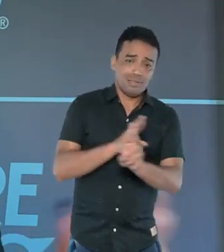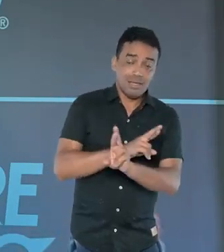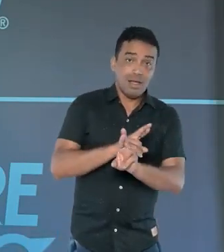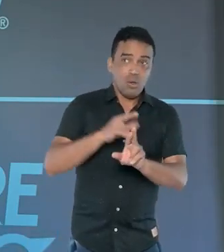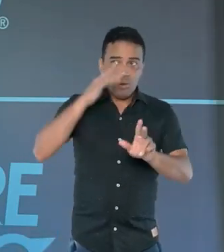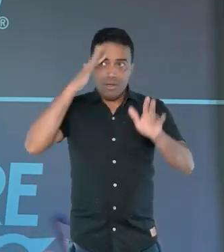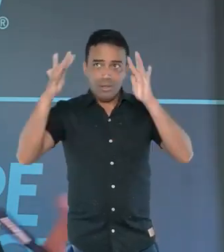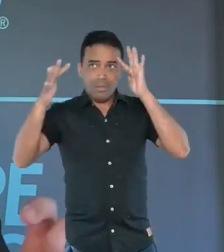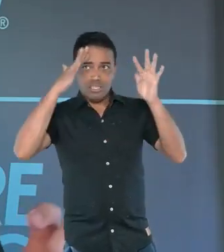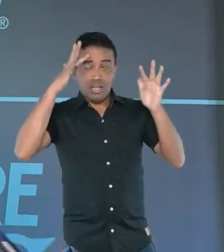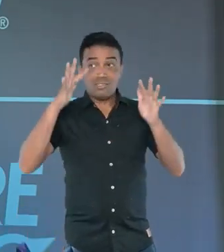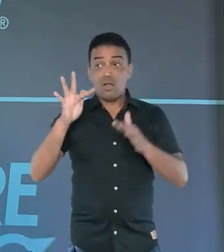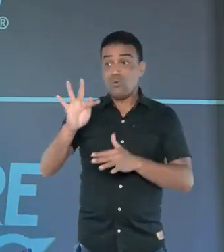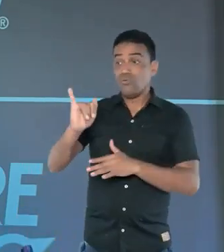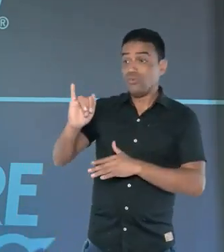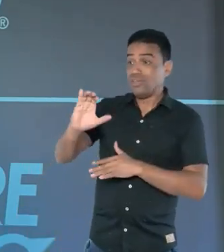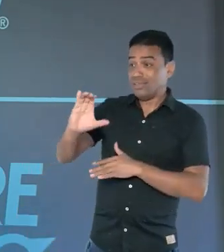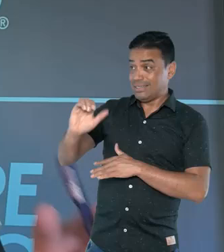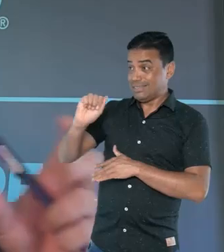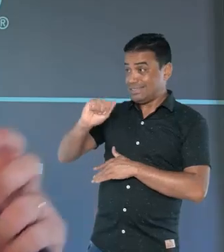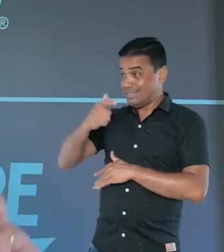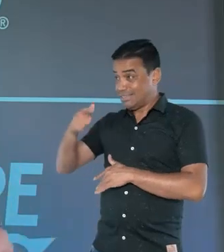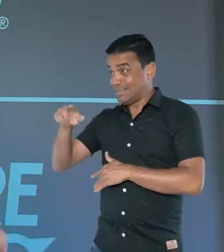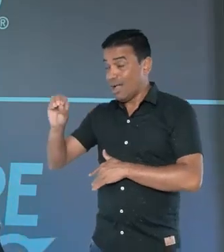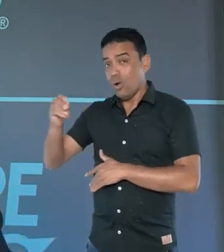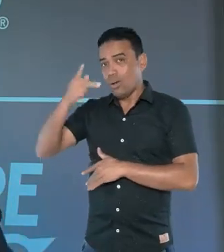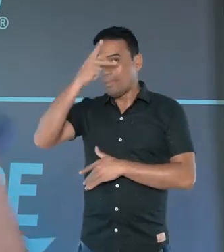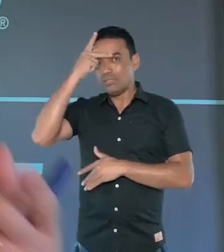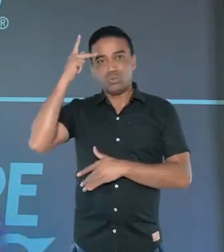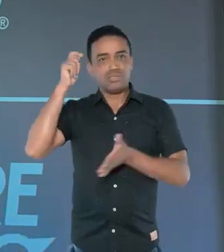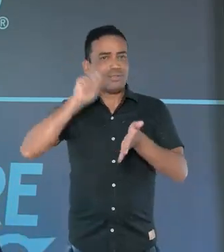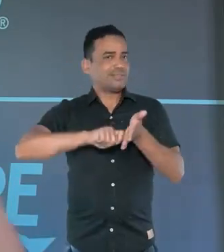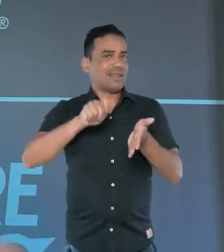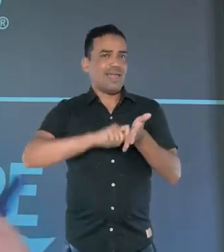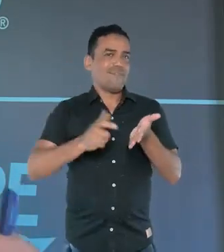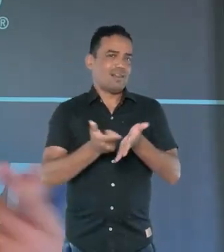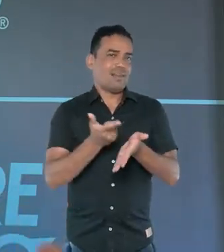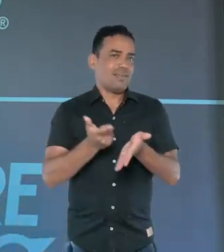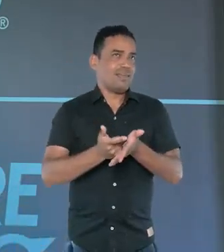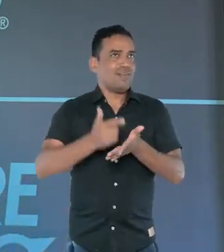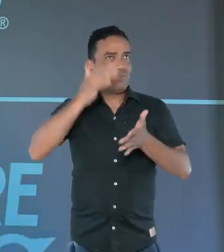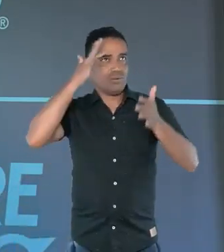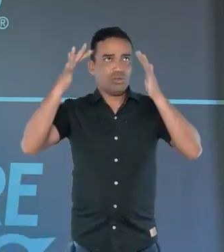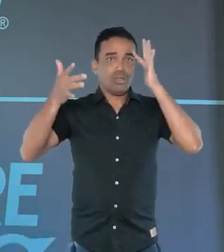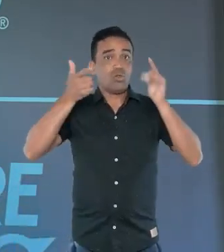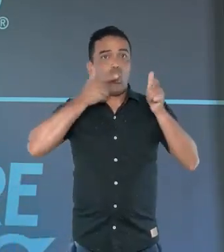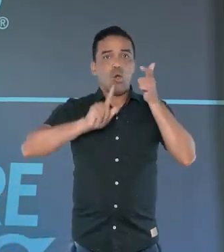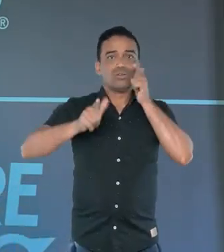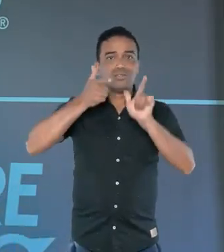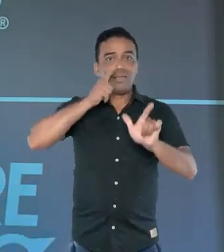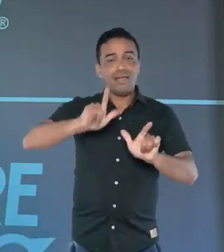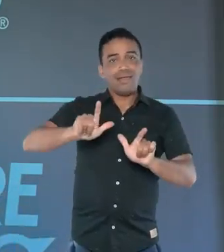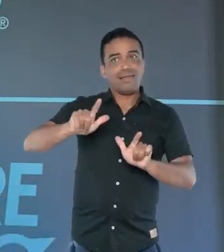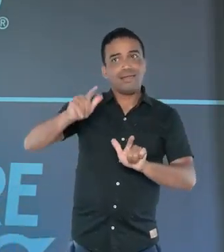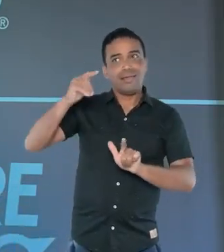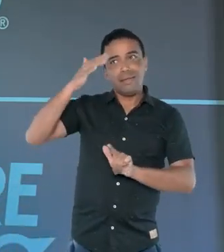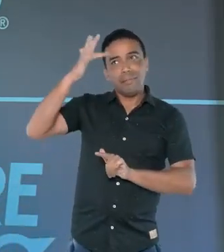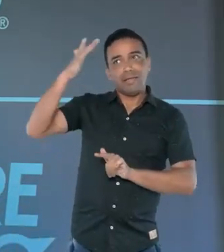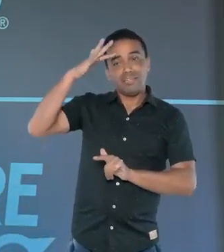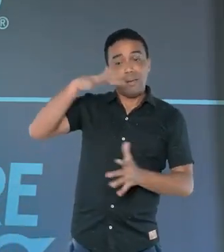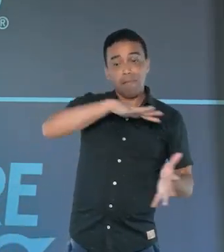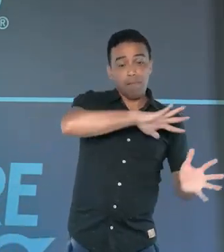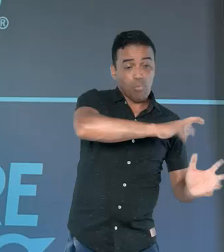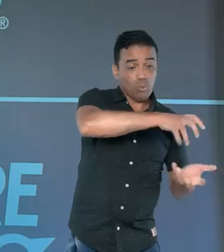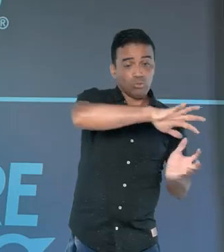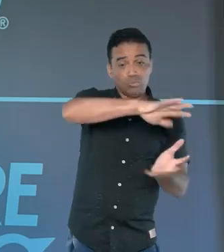entre a imaginação e a ficção e entre esses autores de ficção que conseguem imaginar novos mundos